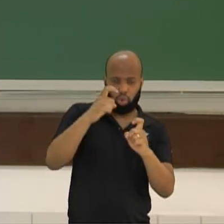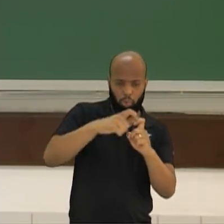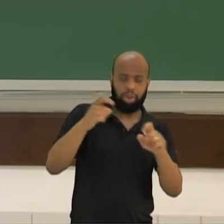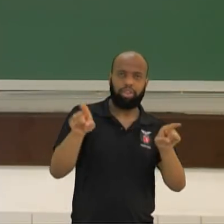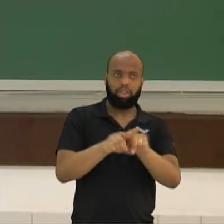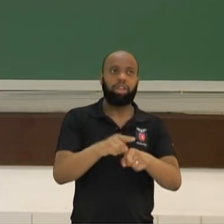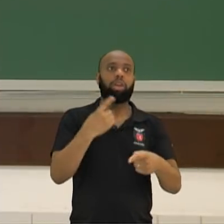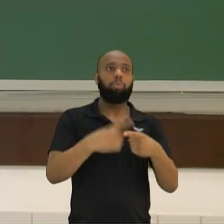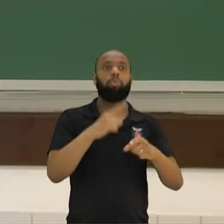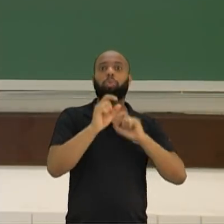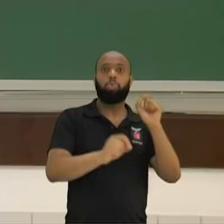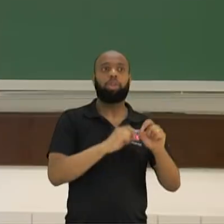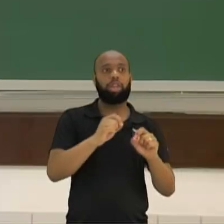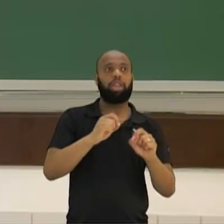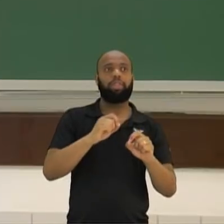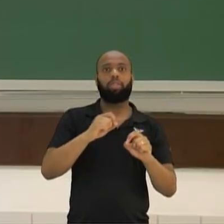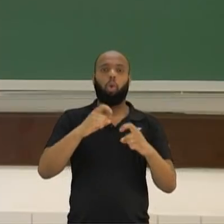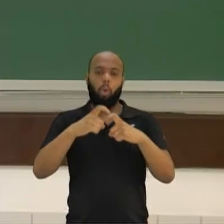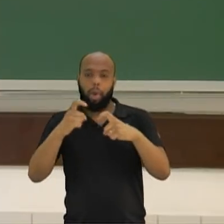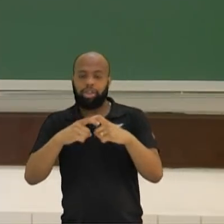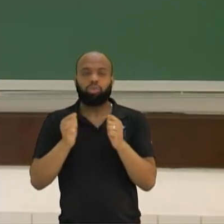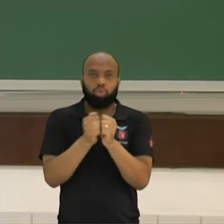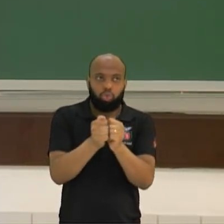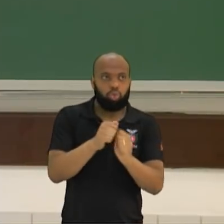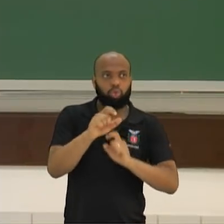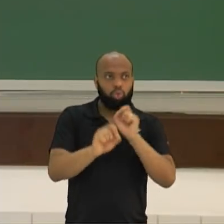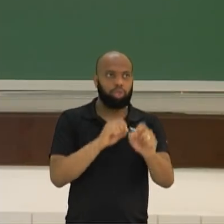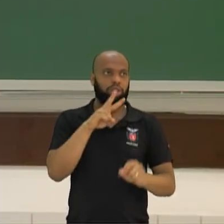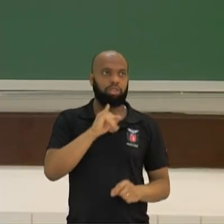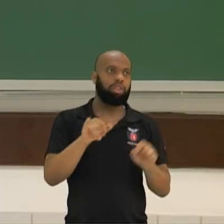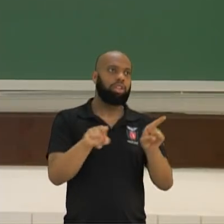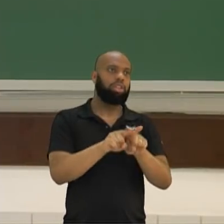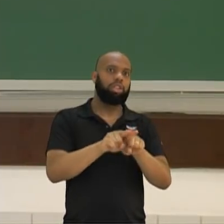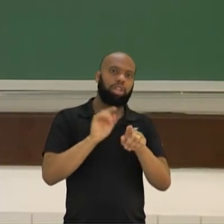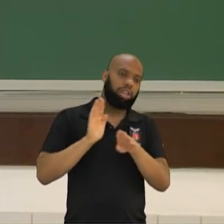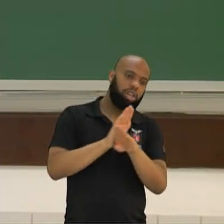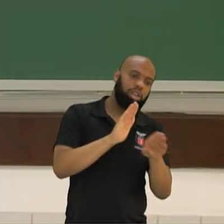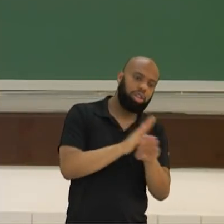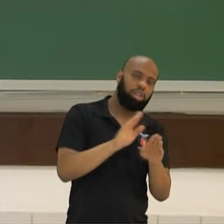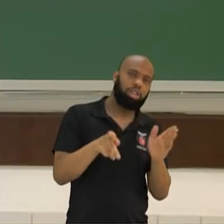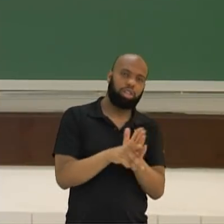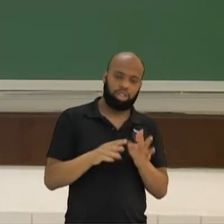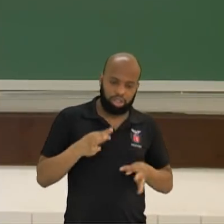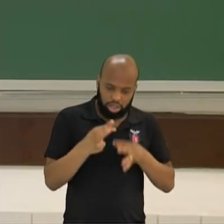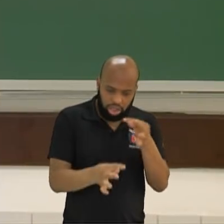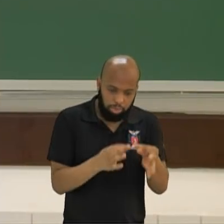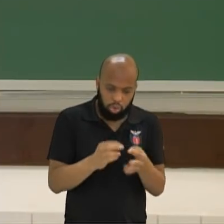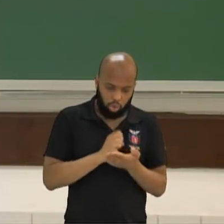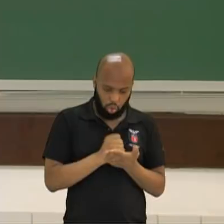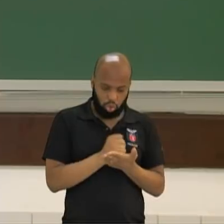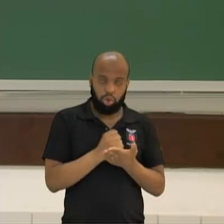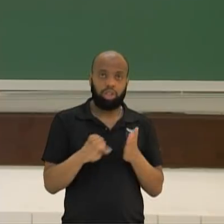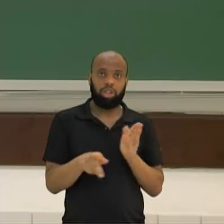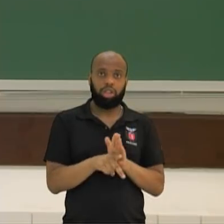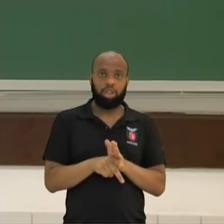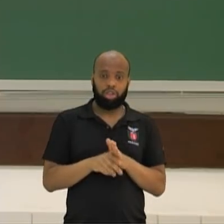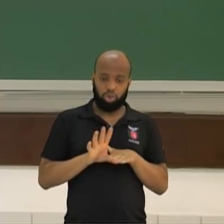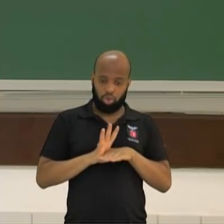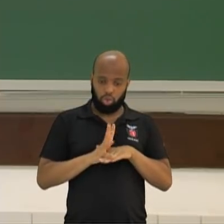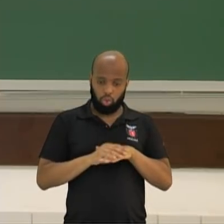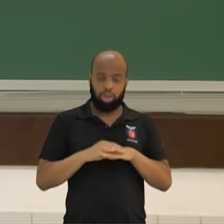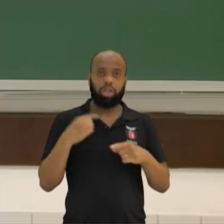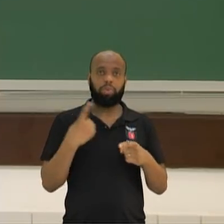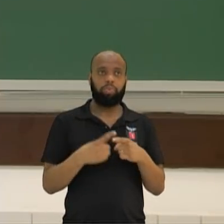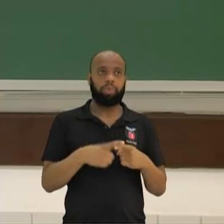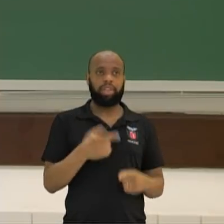aí, né, o médico, a médica que está acompanhando ela, vai ajudar, né, no tratamento, no controle da doença para que a